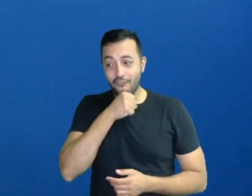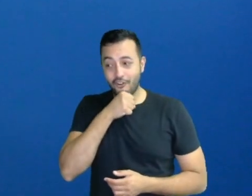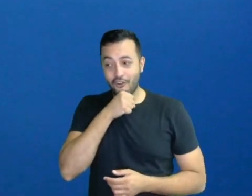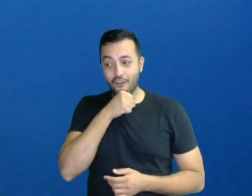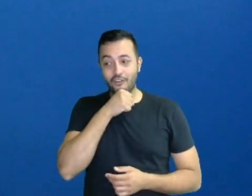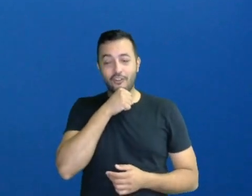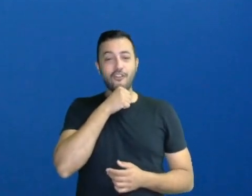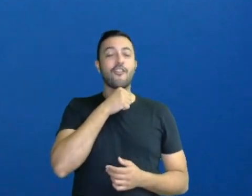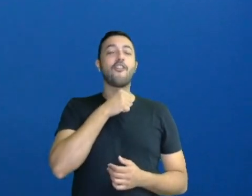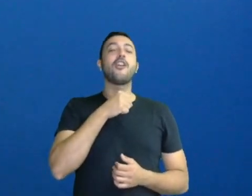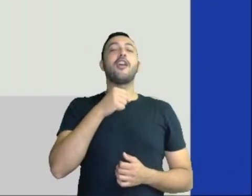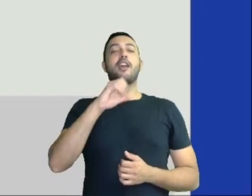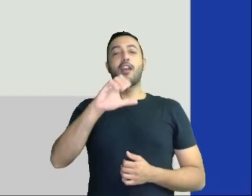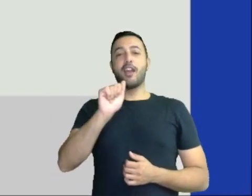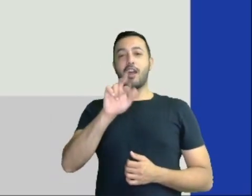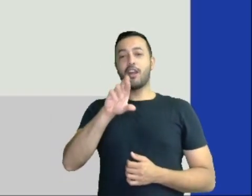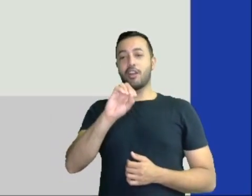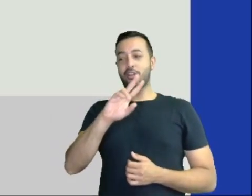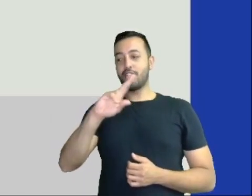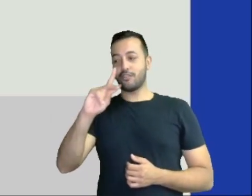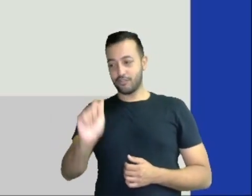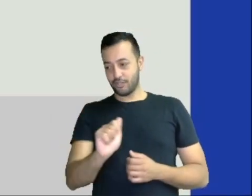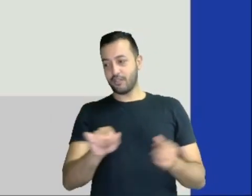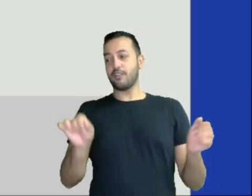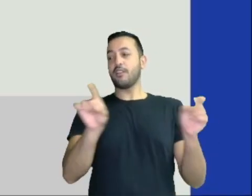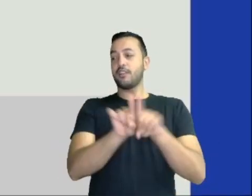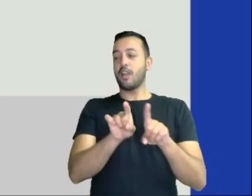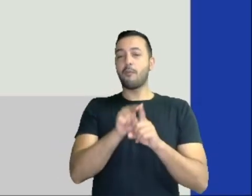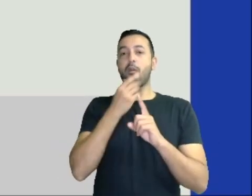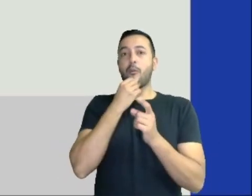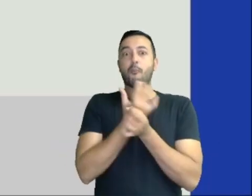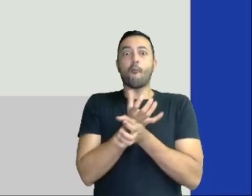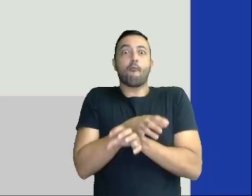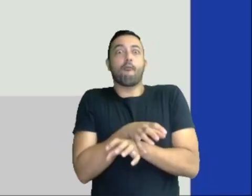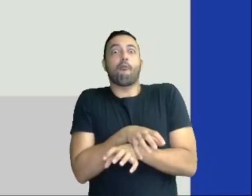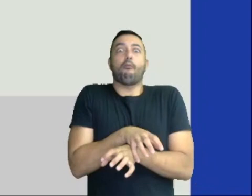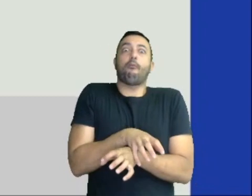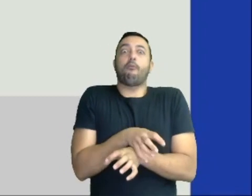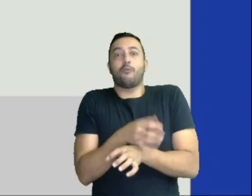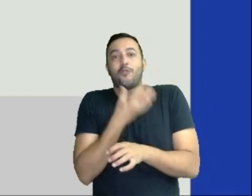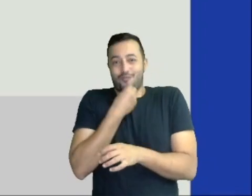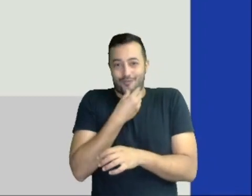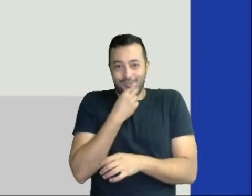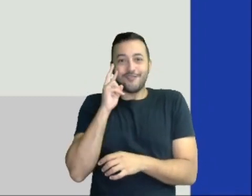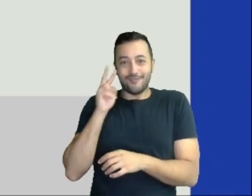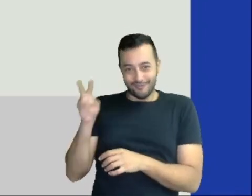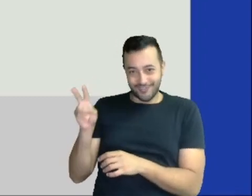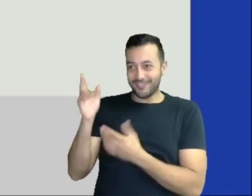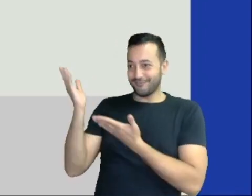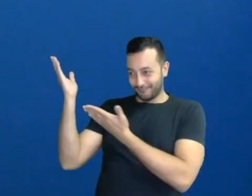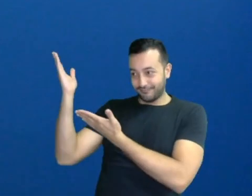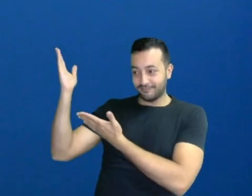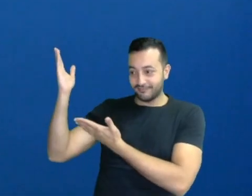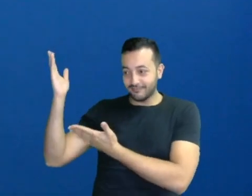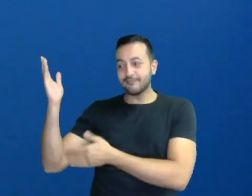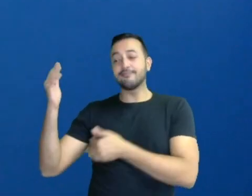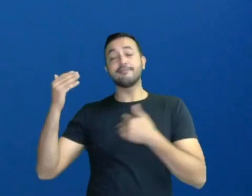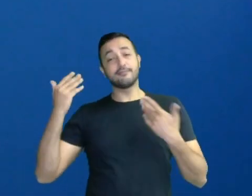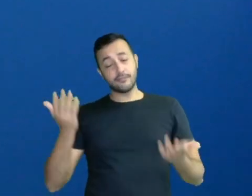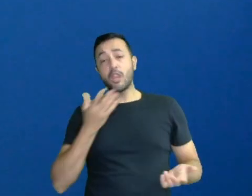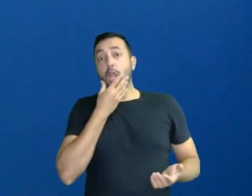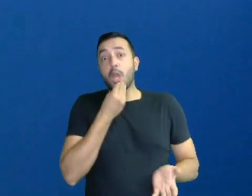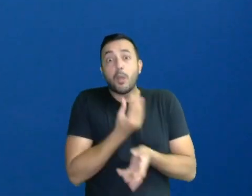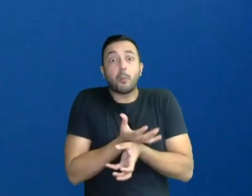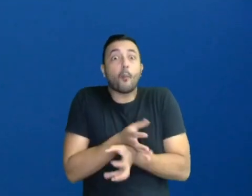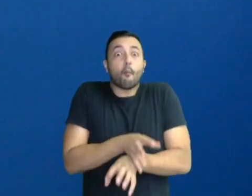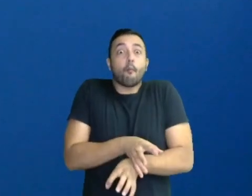A vovó à vovó carocha em tem o senhor esqueleto que é esse Senhorzinho aí que tá aparecendo para você né